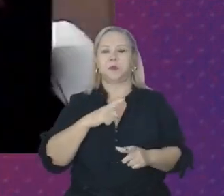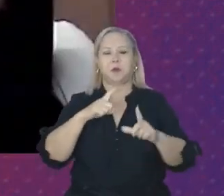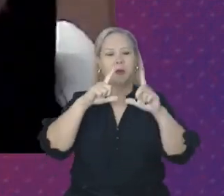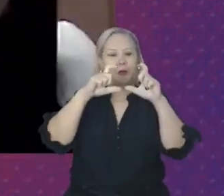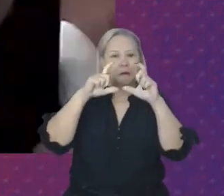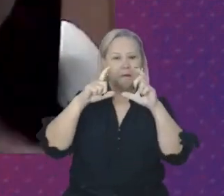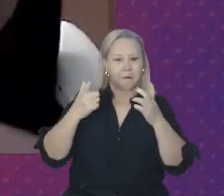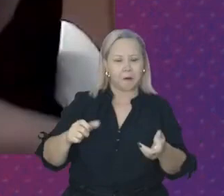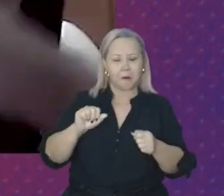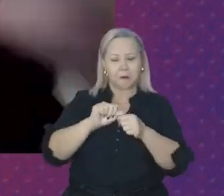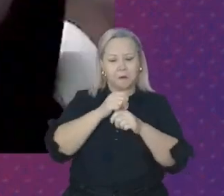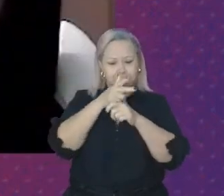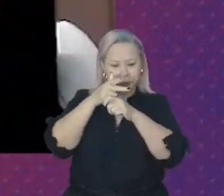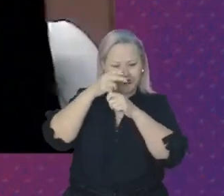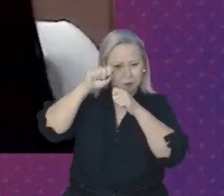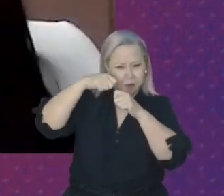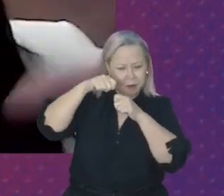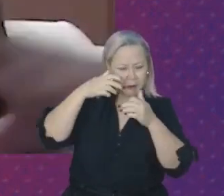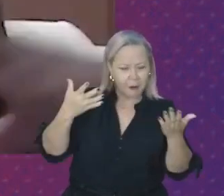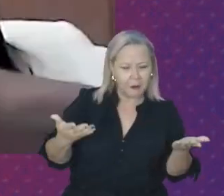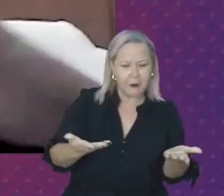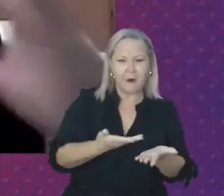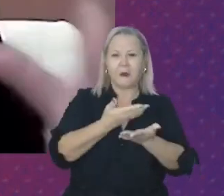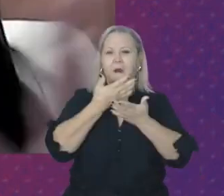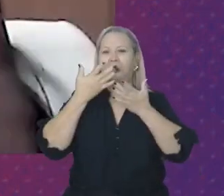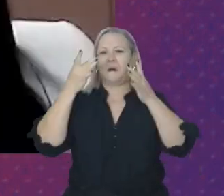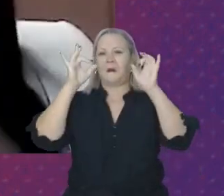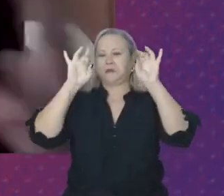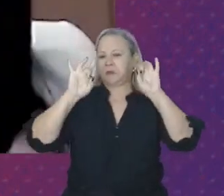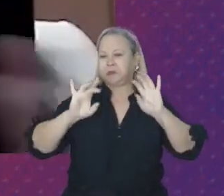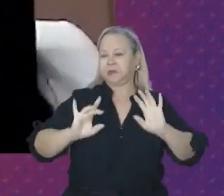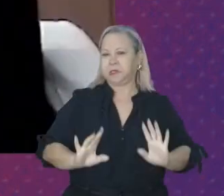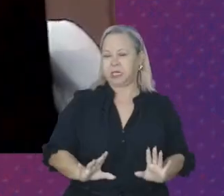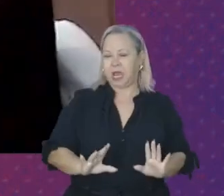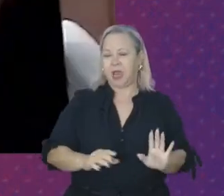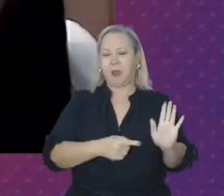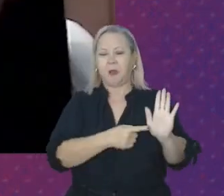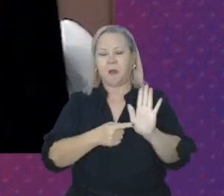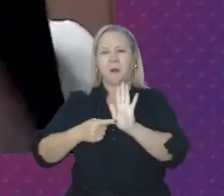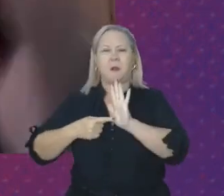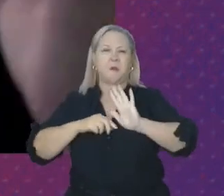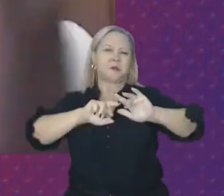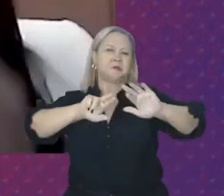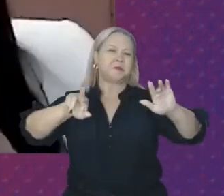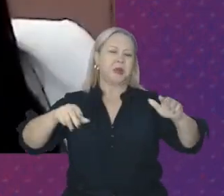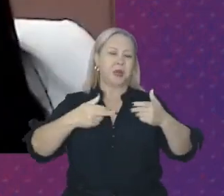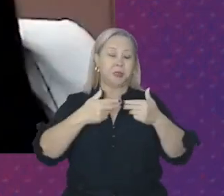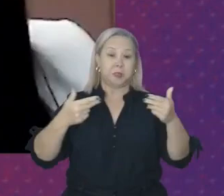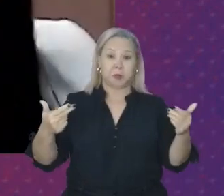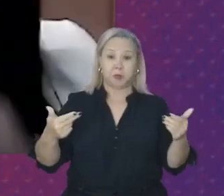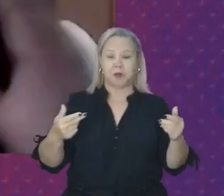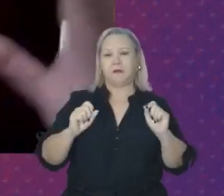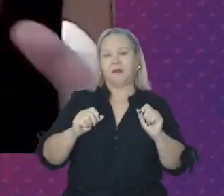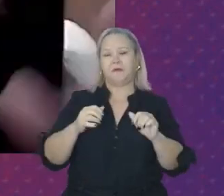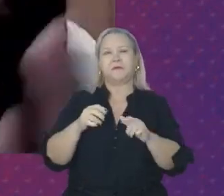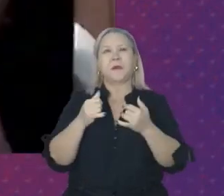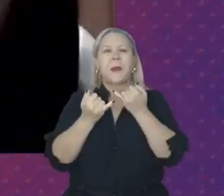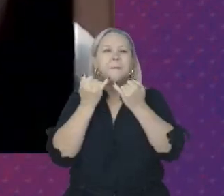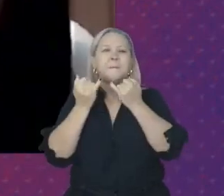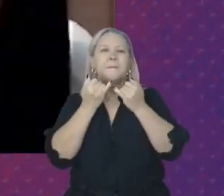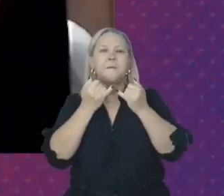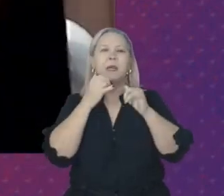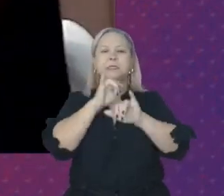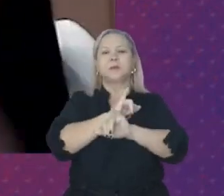fazer um vídeo agora com drones e mostrar milhares de coisas, porque isso vai ficar com cara de propaganda, com cara de